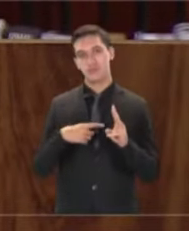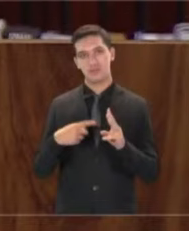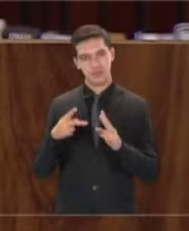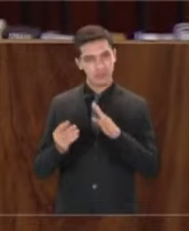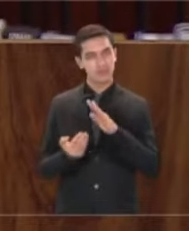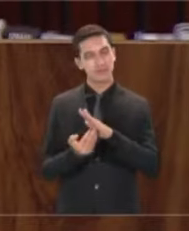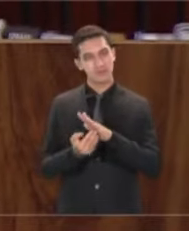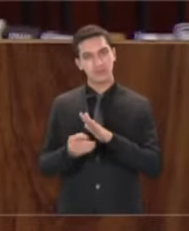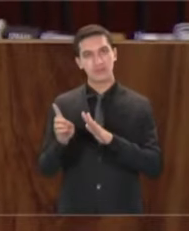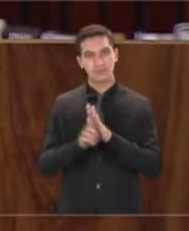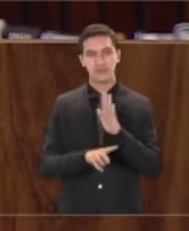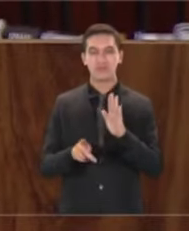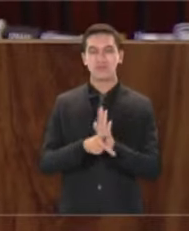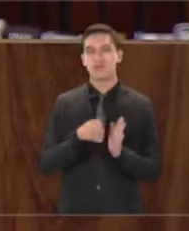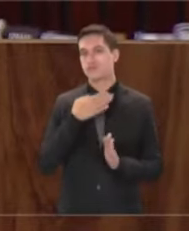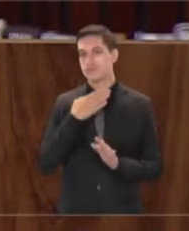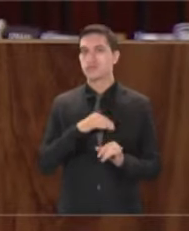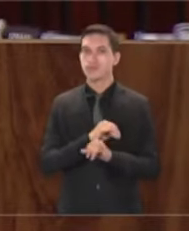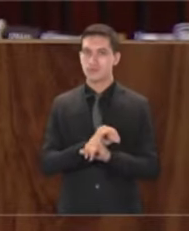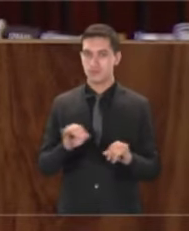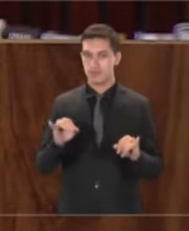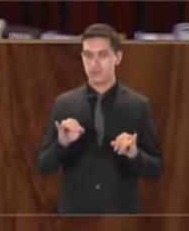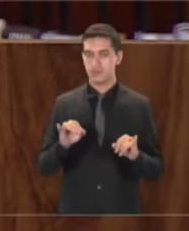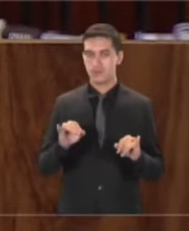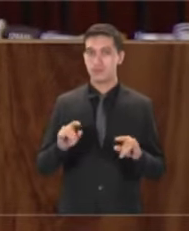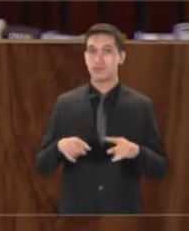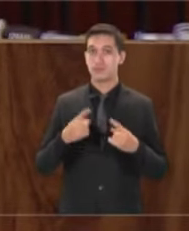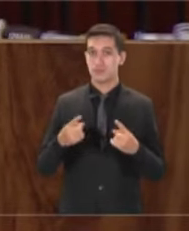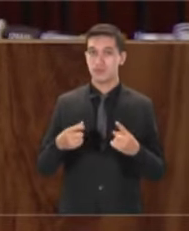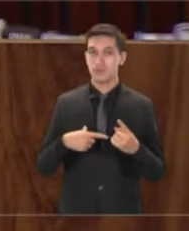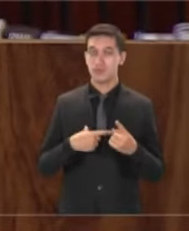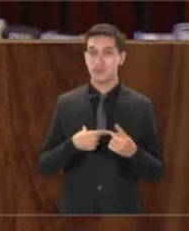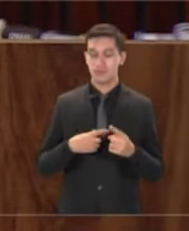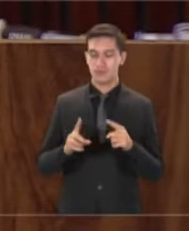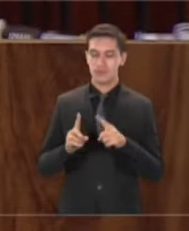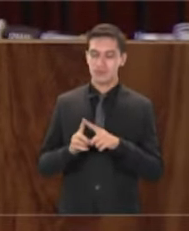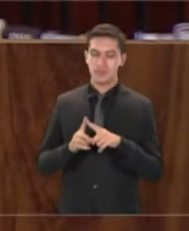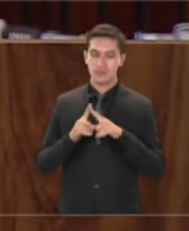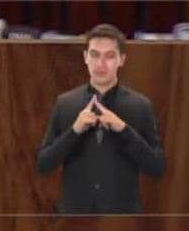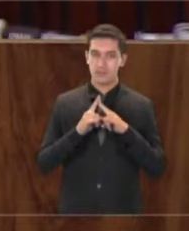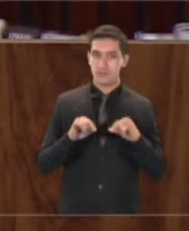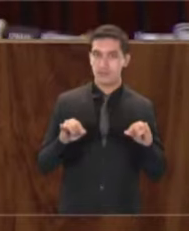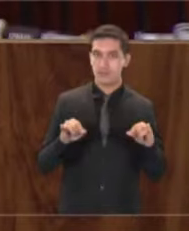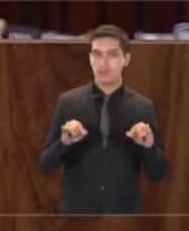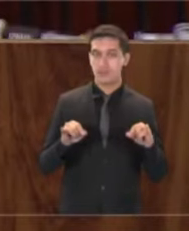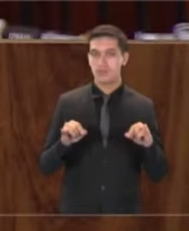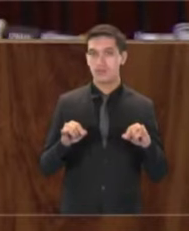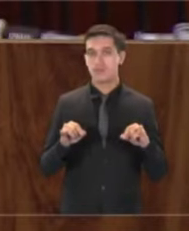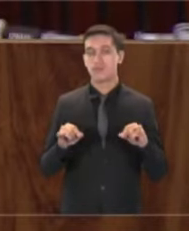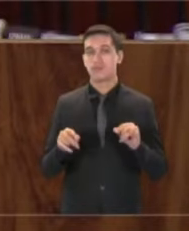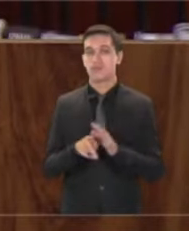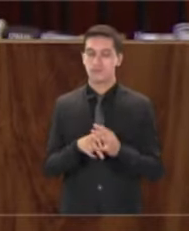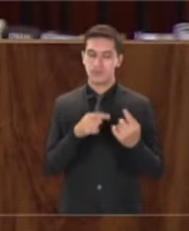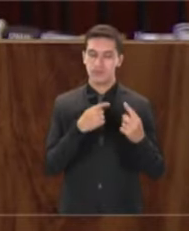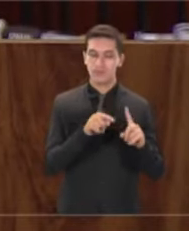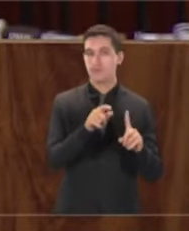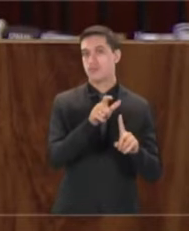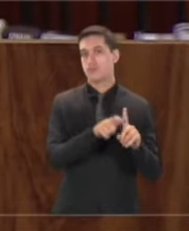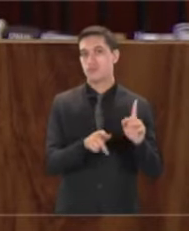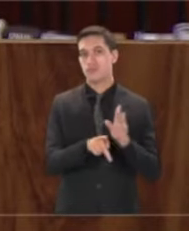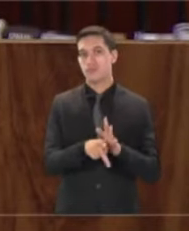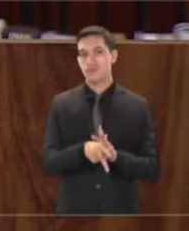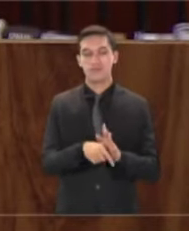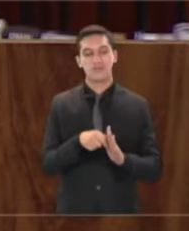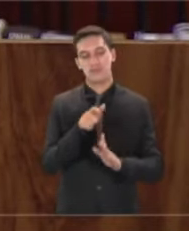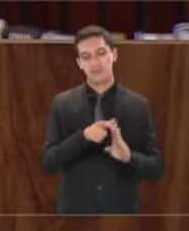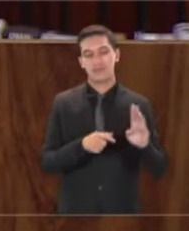seu direito à liberdade de expressão ao reproduzir ofensa em desprestígio ao então pré-candidato Luiz Inácio